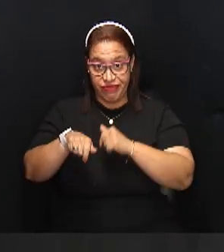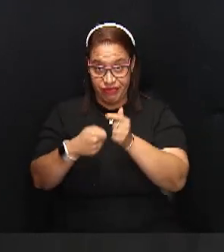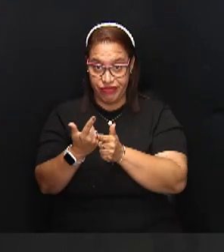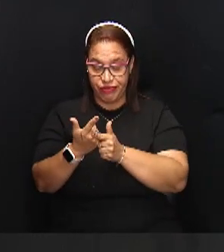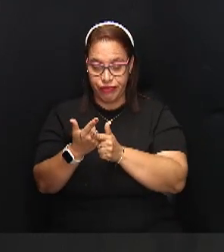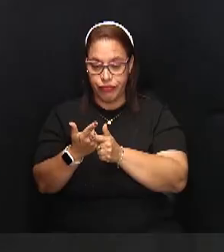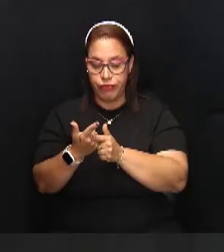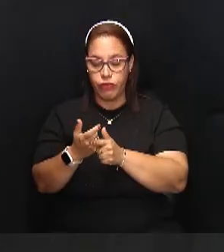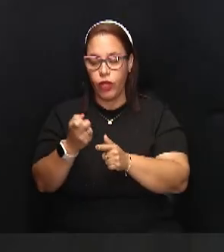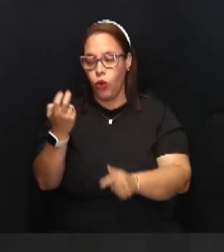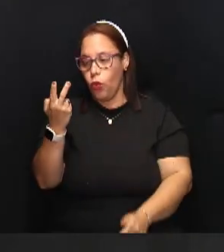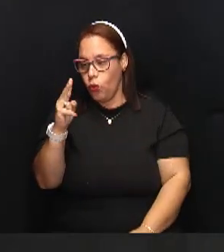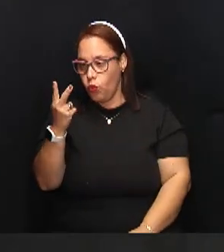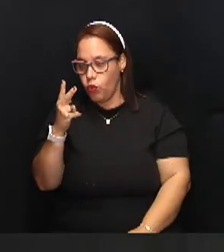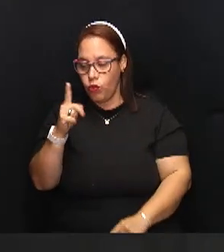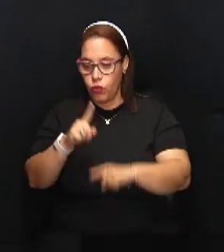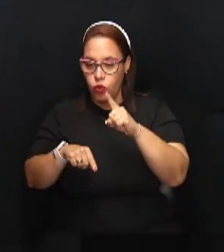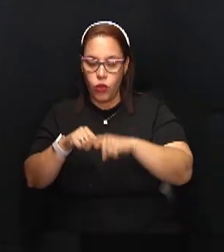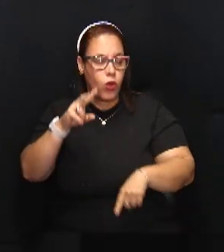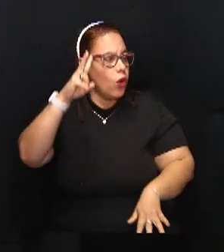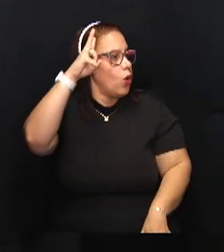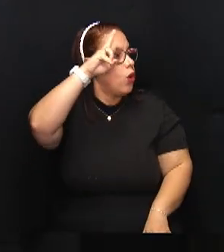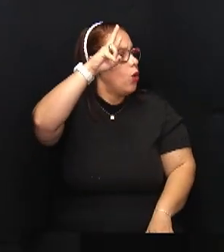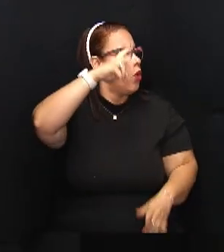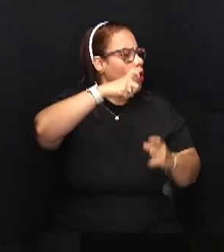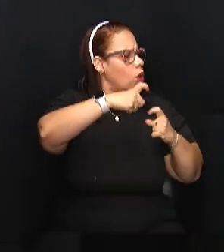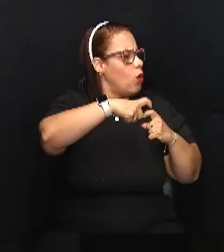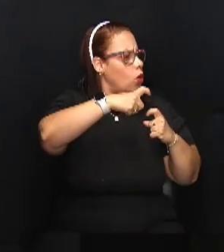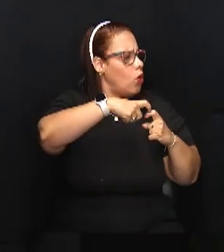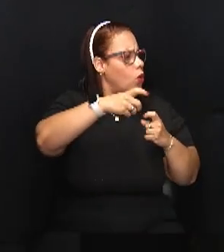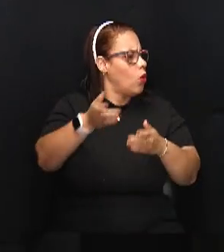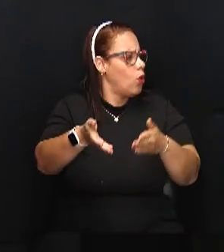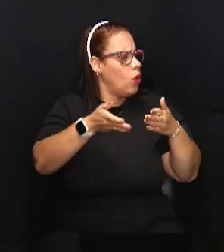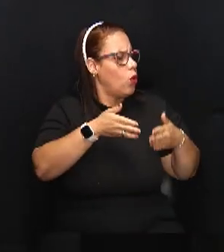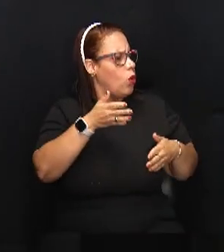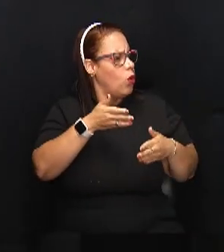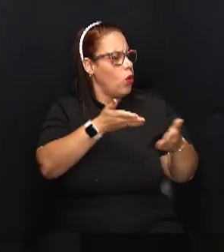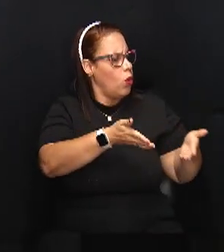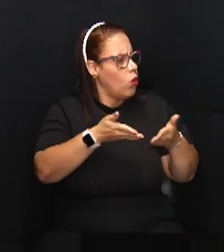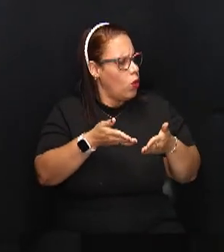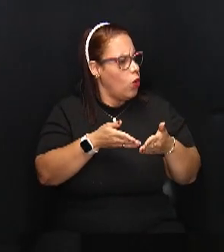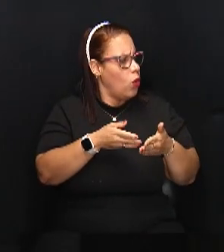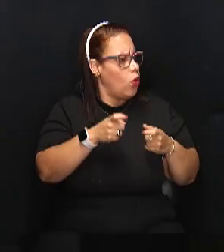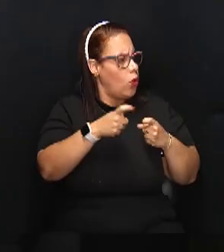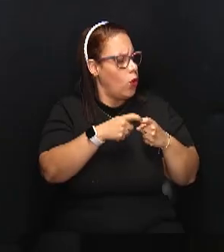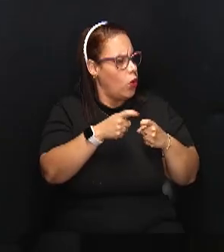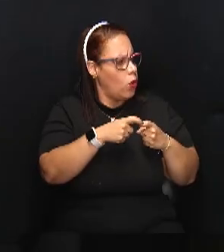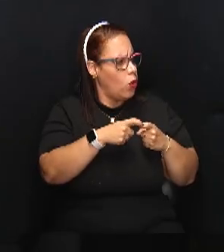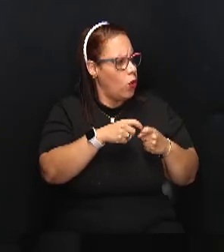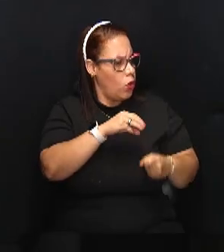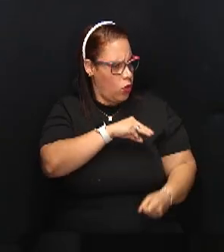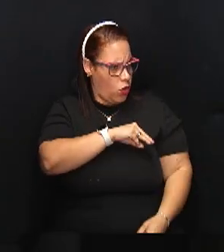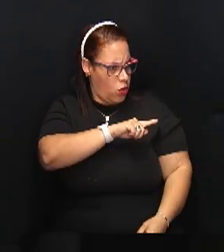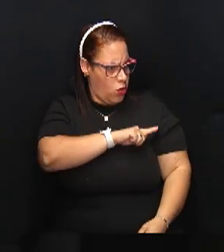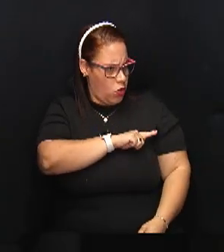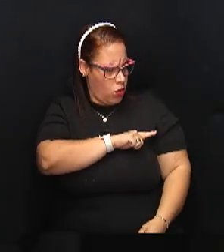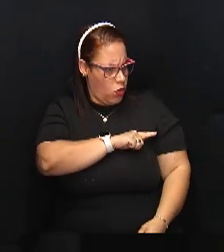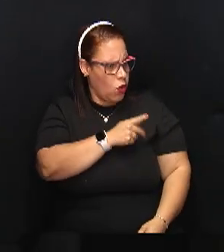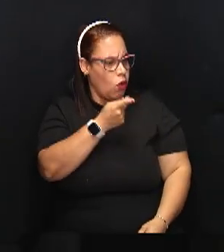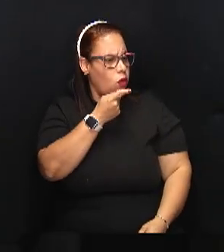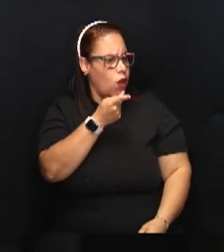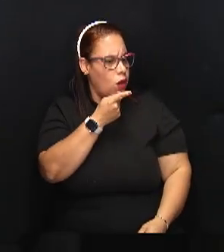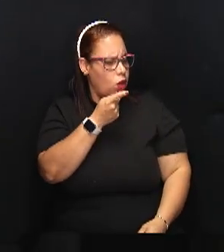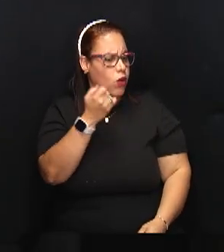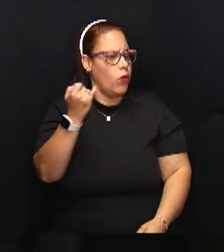2 aparelhos. Inclusive, eu lembro que o médico que o senhor trouxe como convidado, o médico, acho que do Mário Gatti mesmo, falou